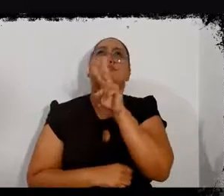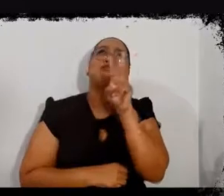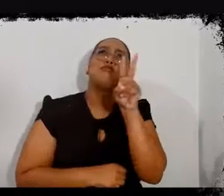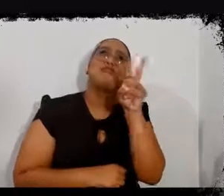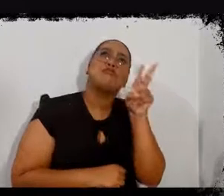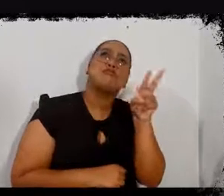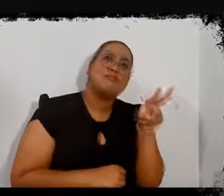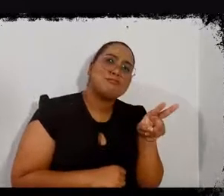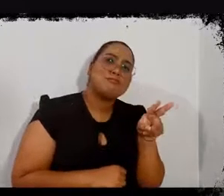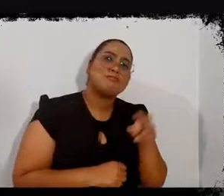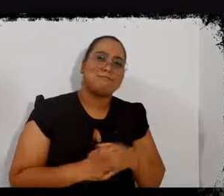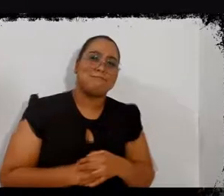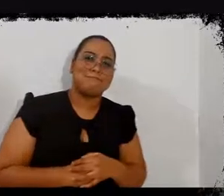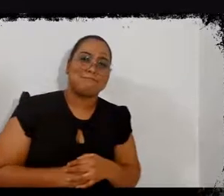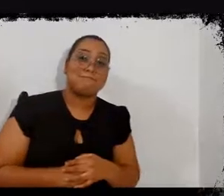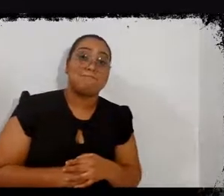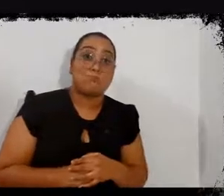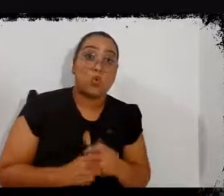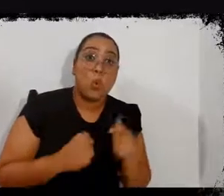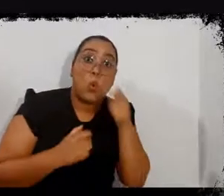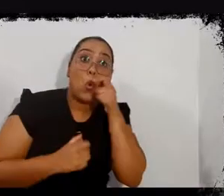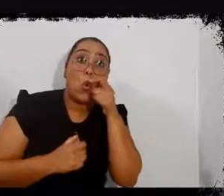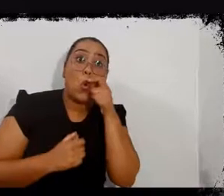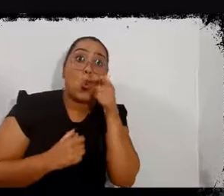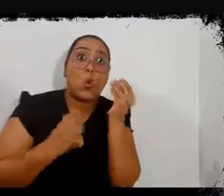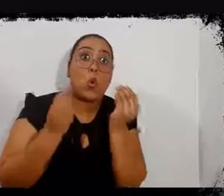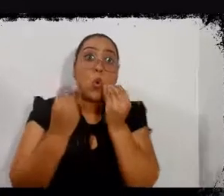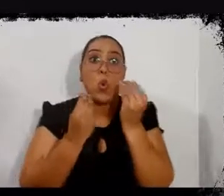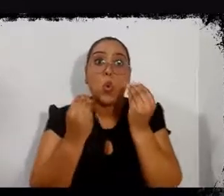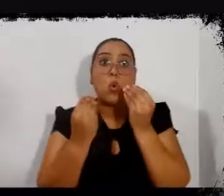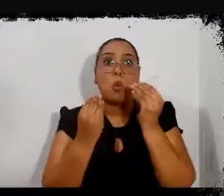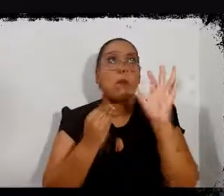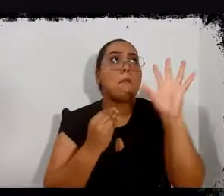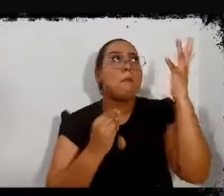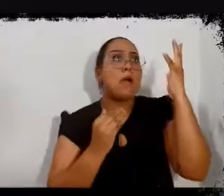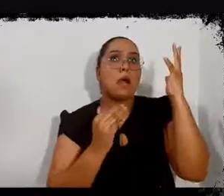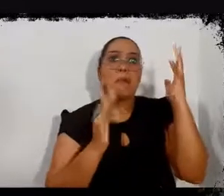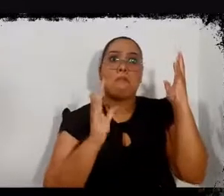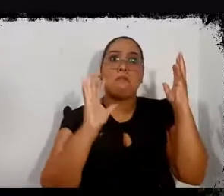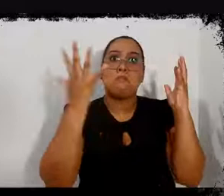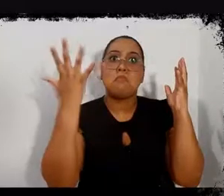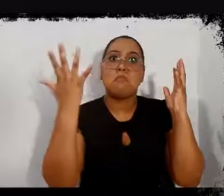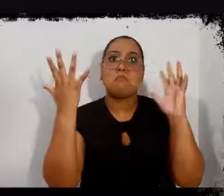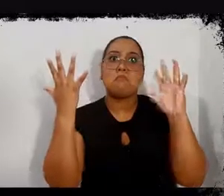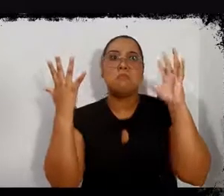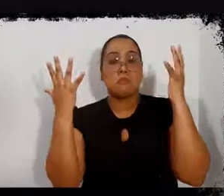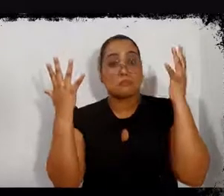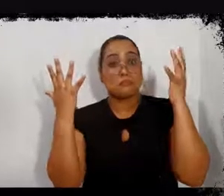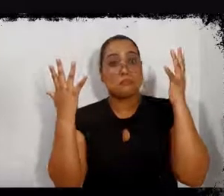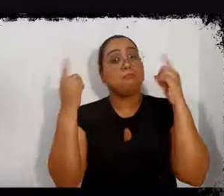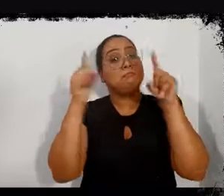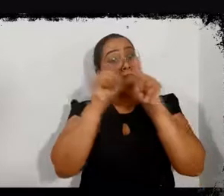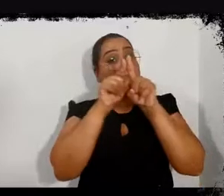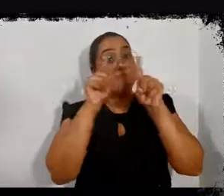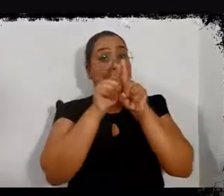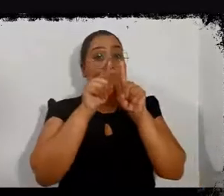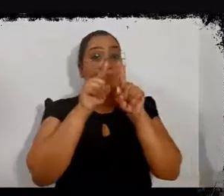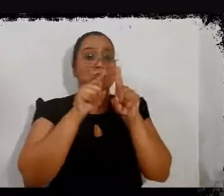na observação da passagem das estações ou ainda no